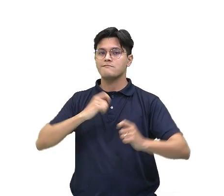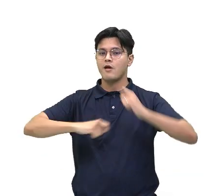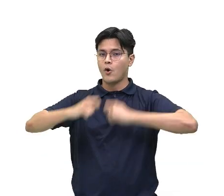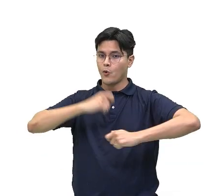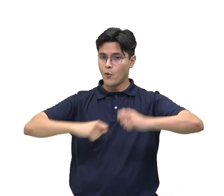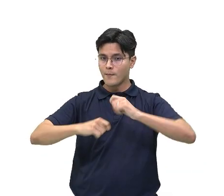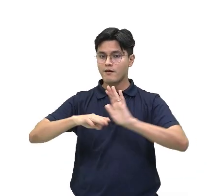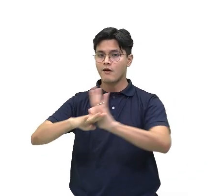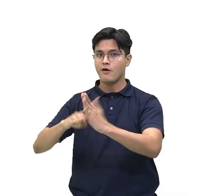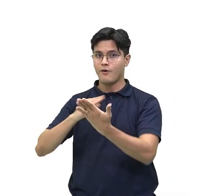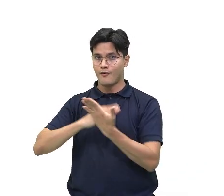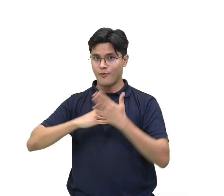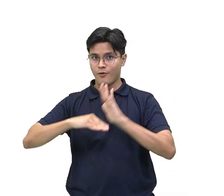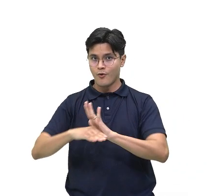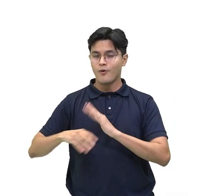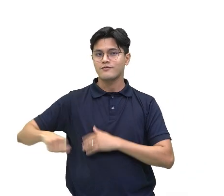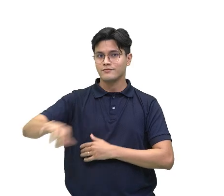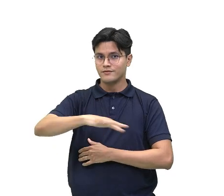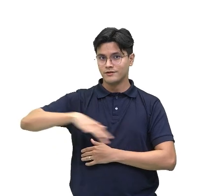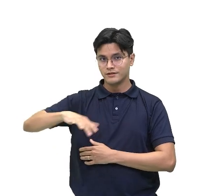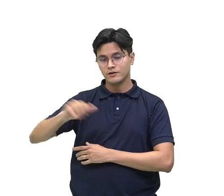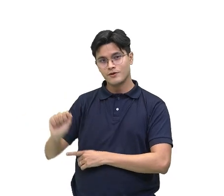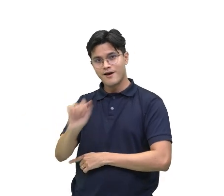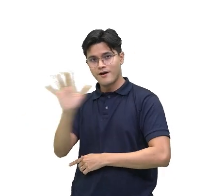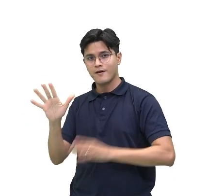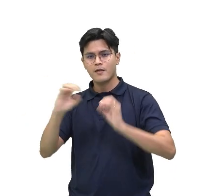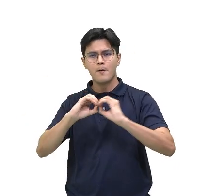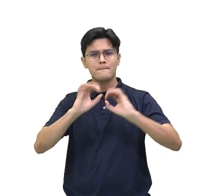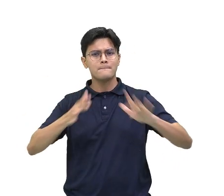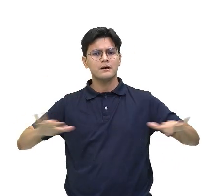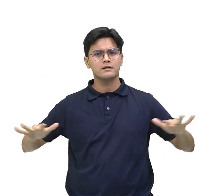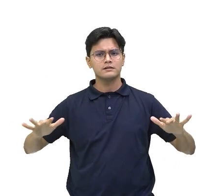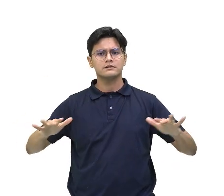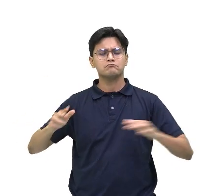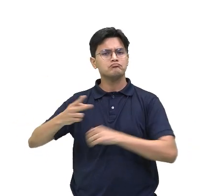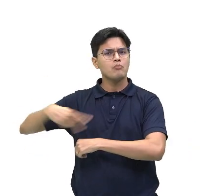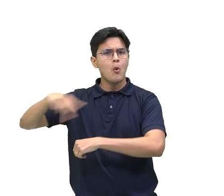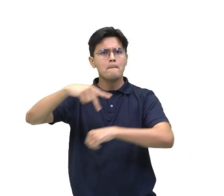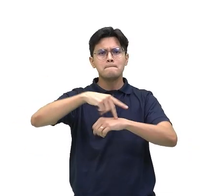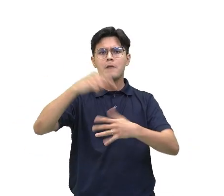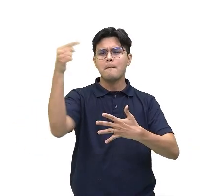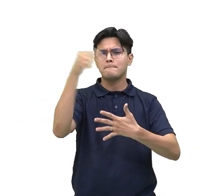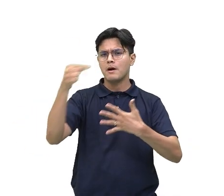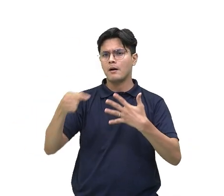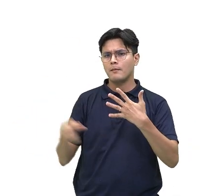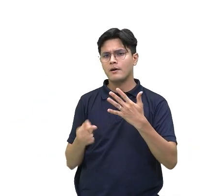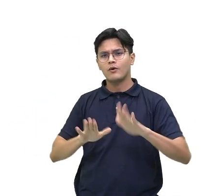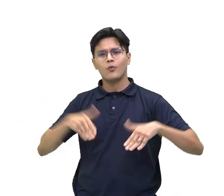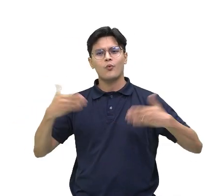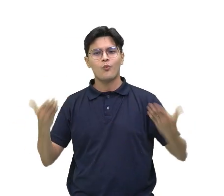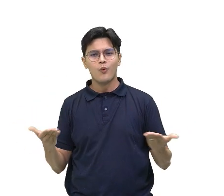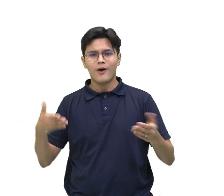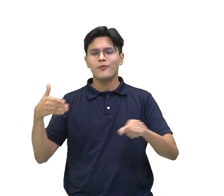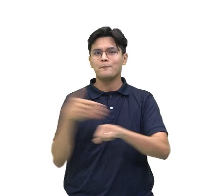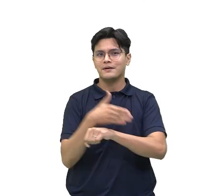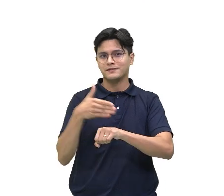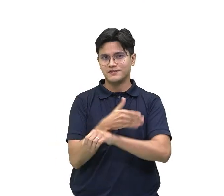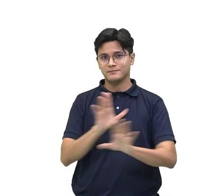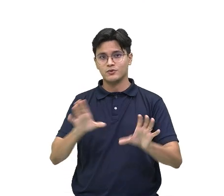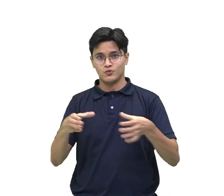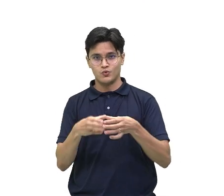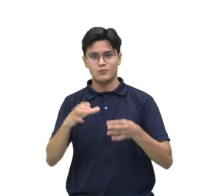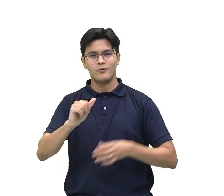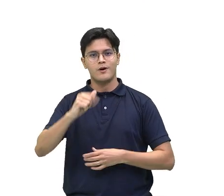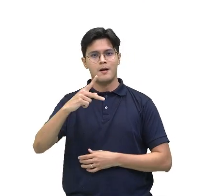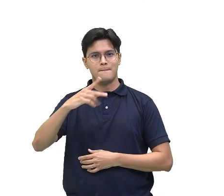a região, da Ásia-Pacífico. E quais serão esses países membros que acabam formando a